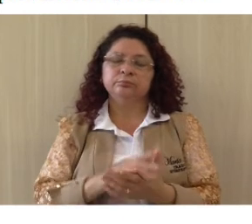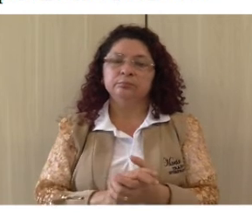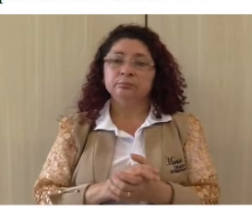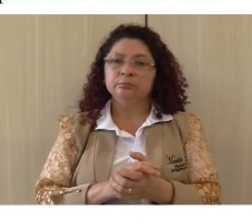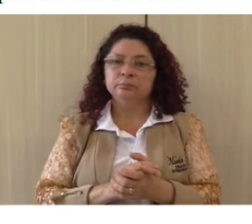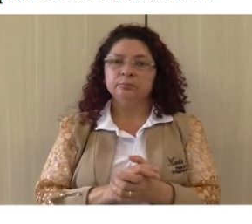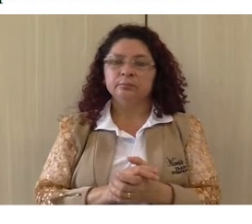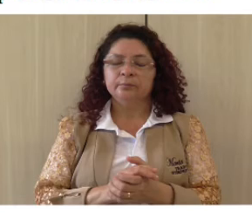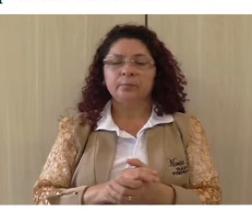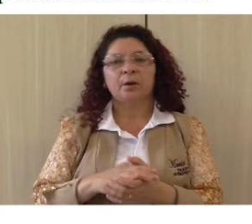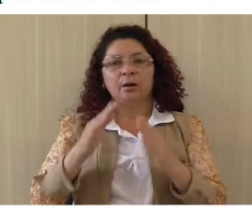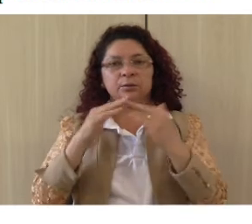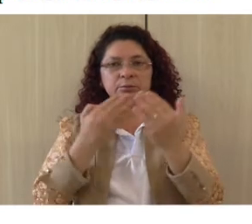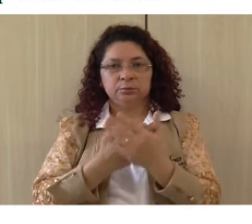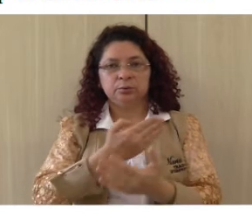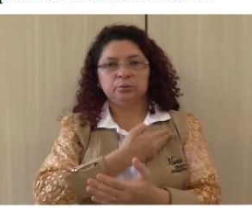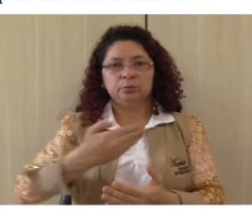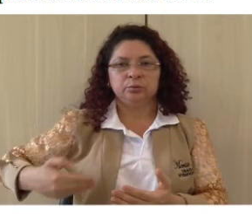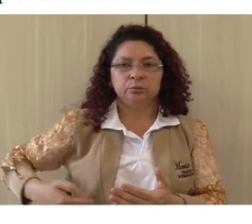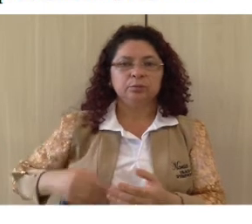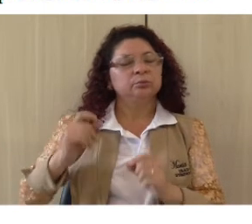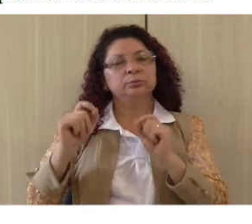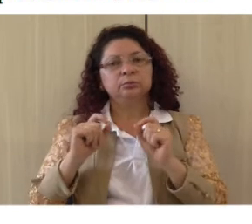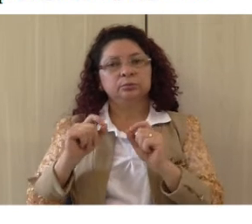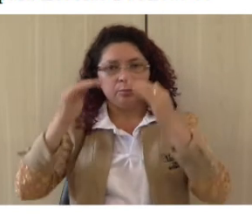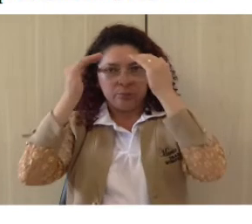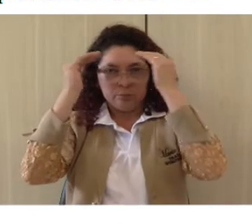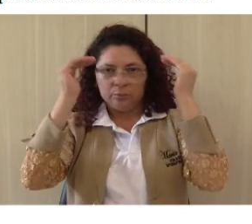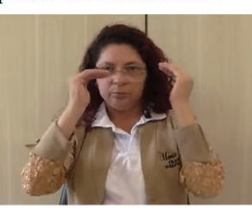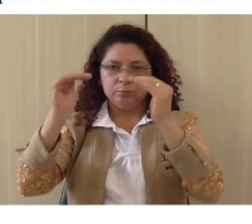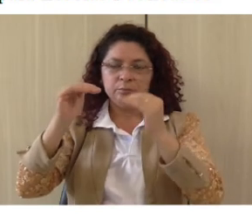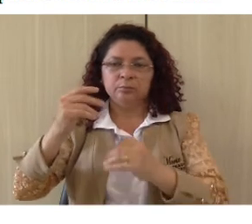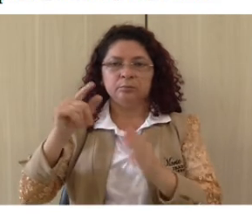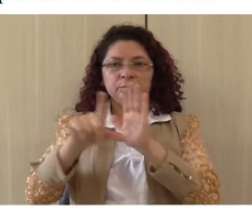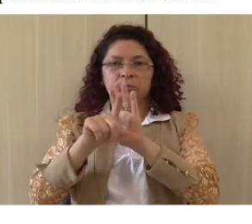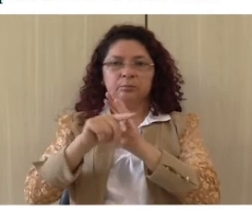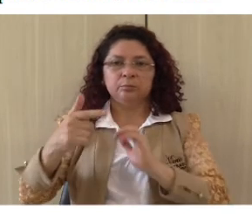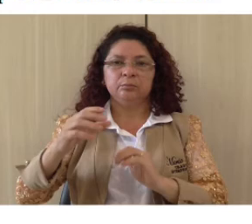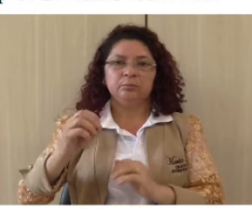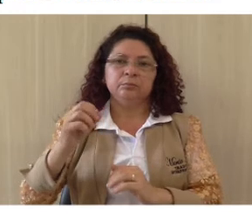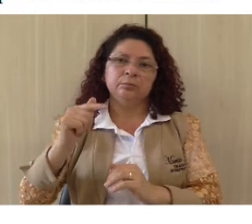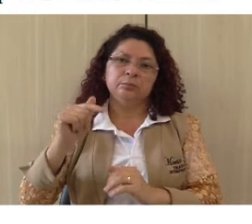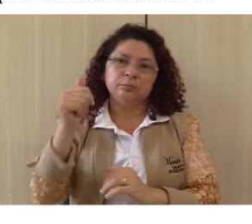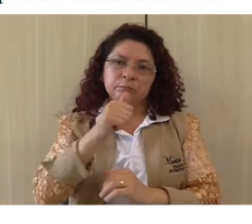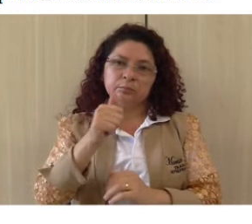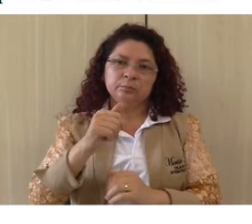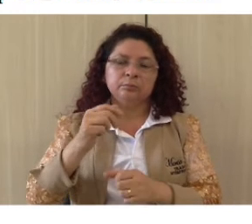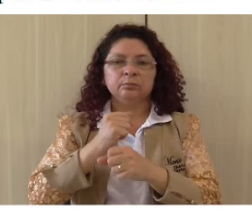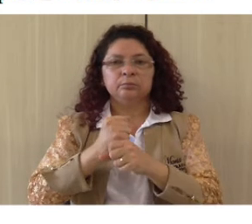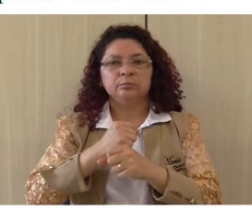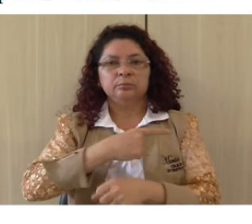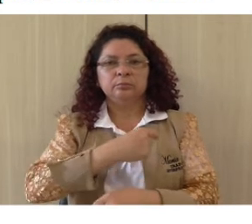sistema de cotas para a escola pública obedece ao estabelecido na Lei nº 12.711, de 29